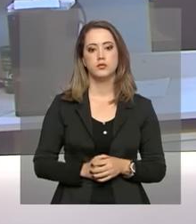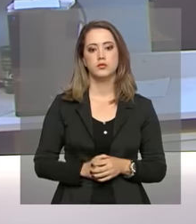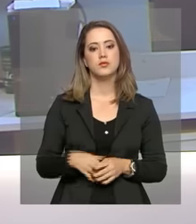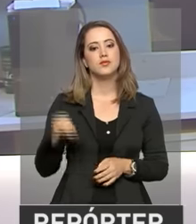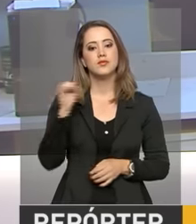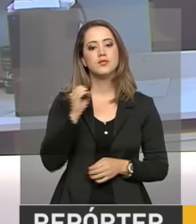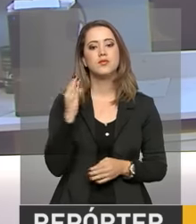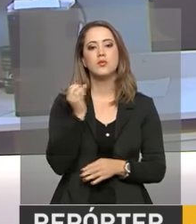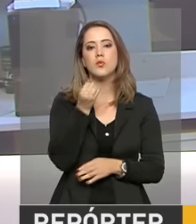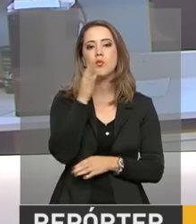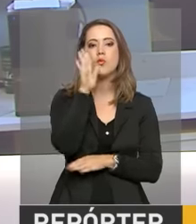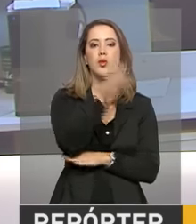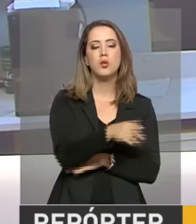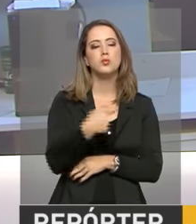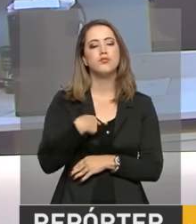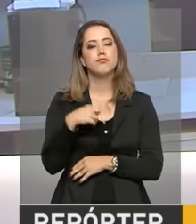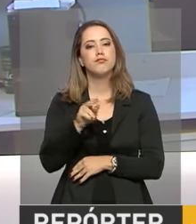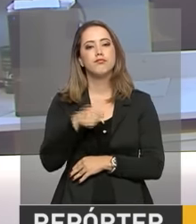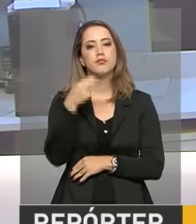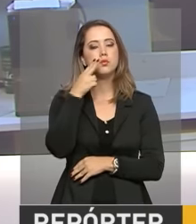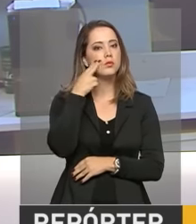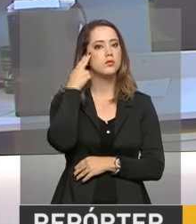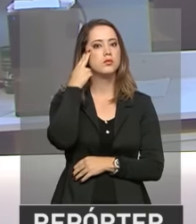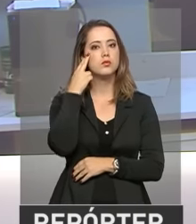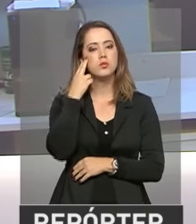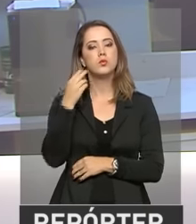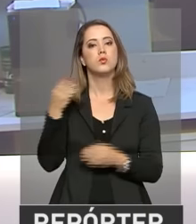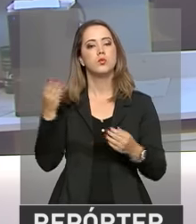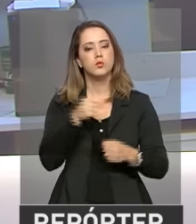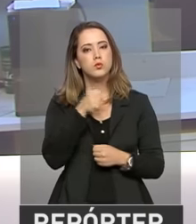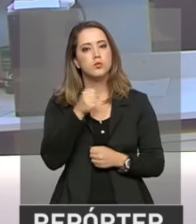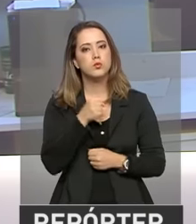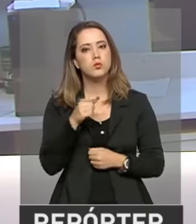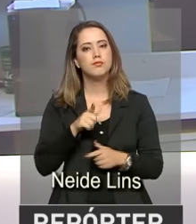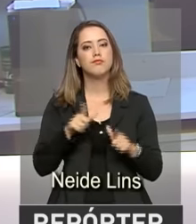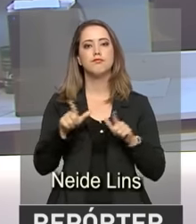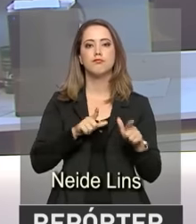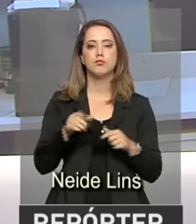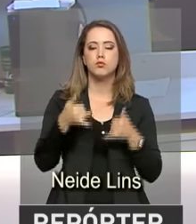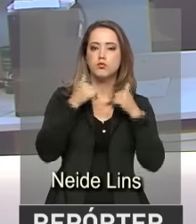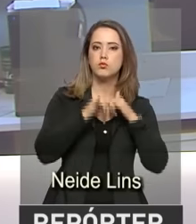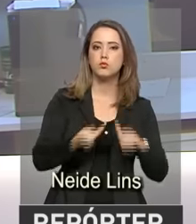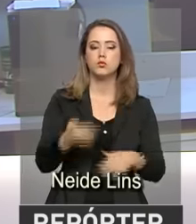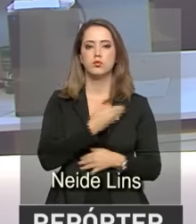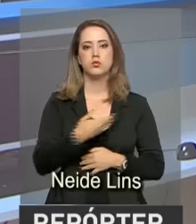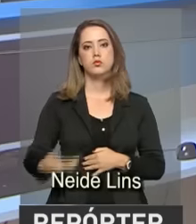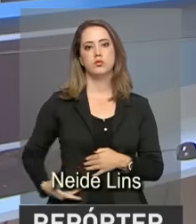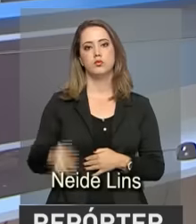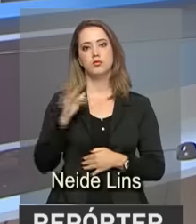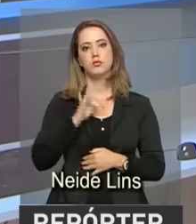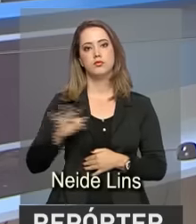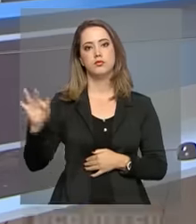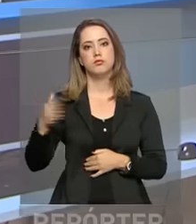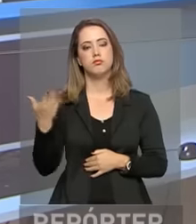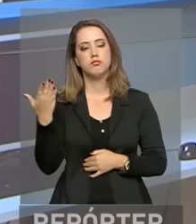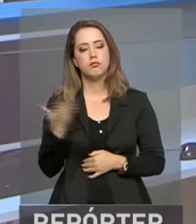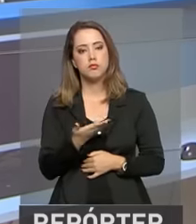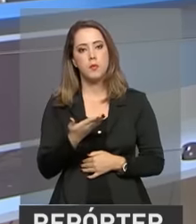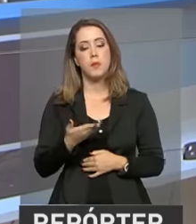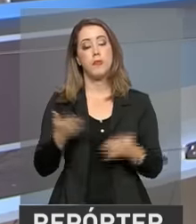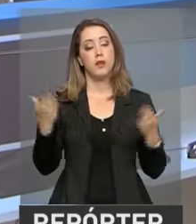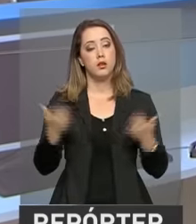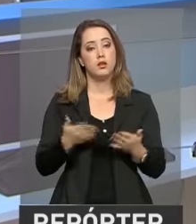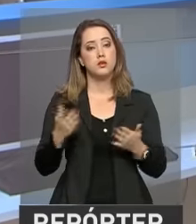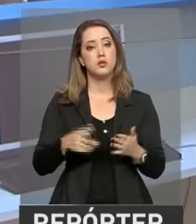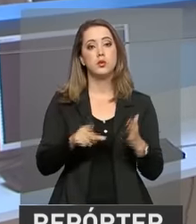Olá boa tarde eu sou Daniele popov repórter NBR Está no Ar com as notícias do governo federal vamos direto ao Palácio do